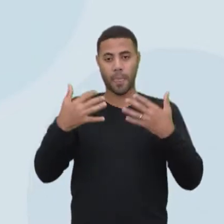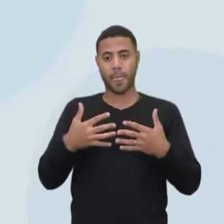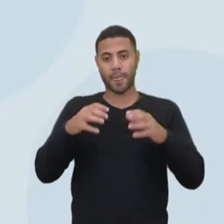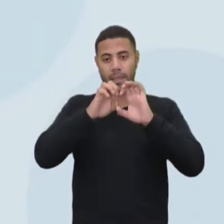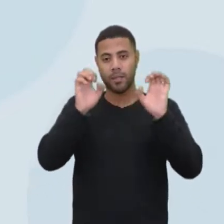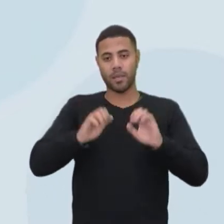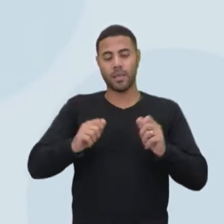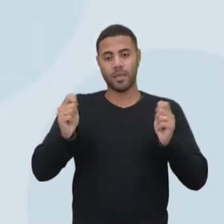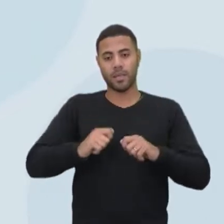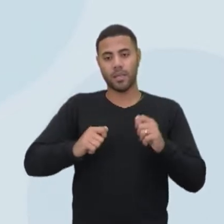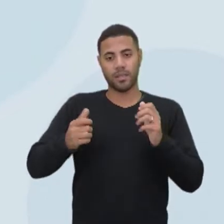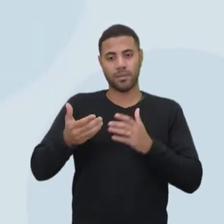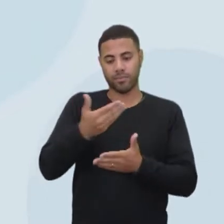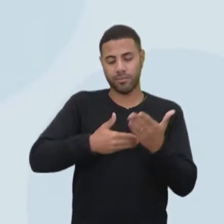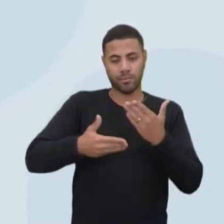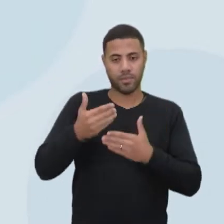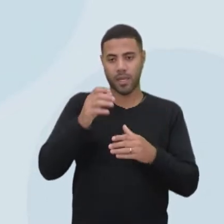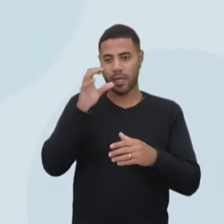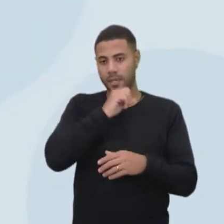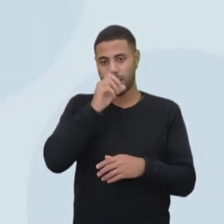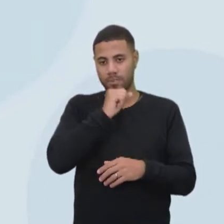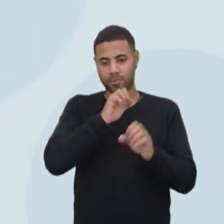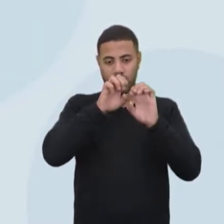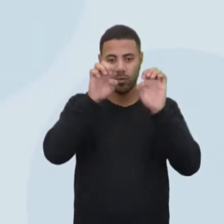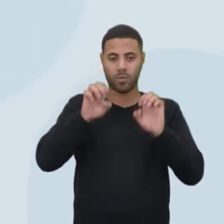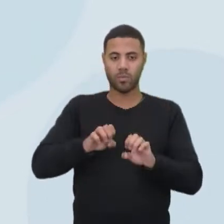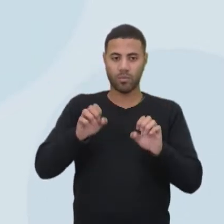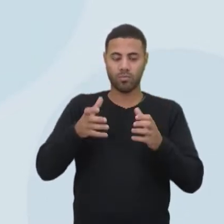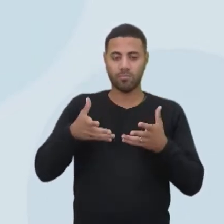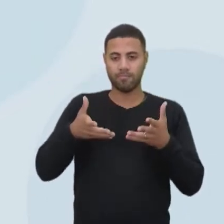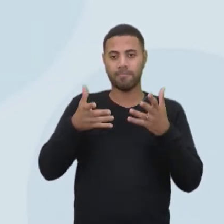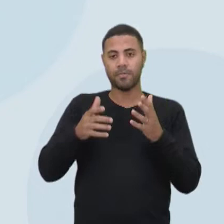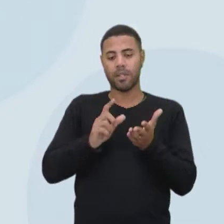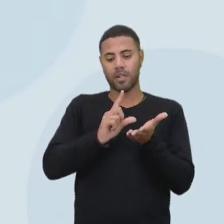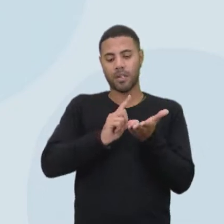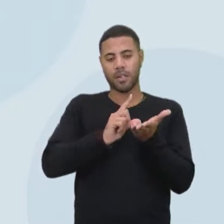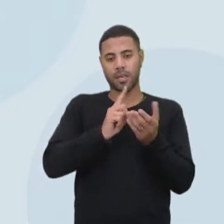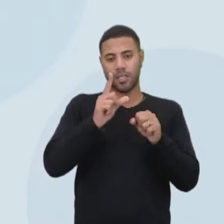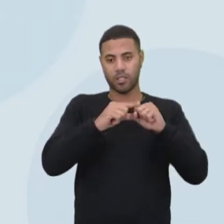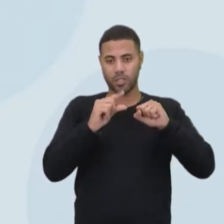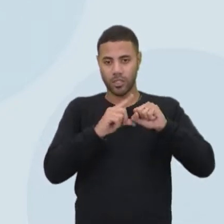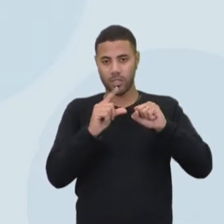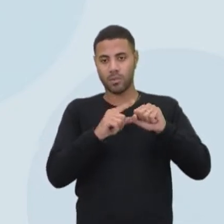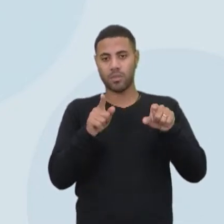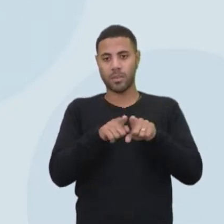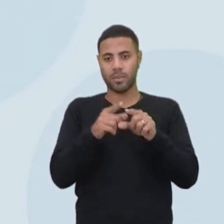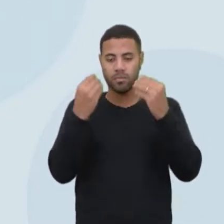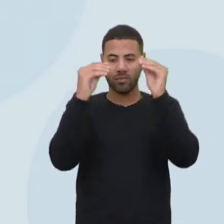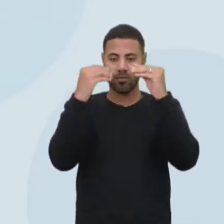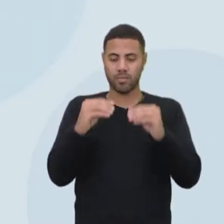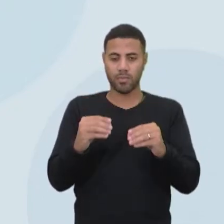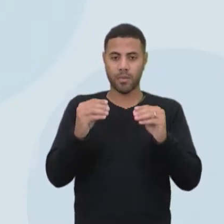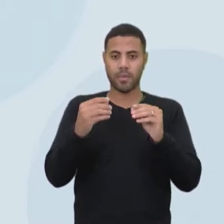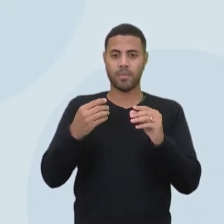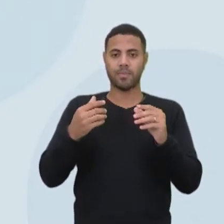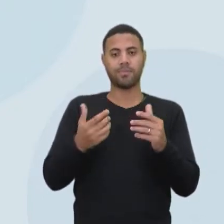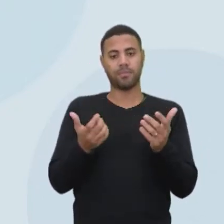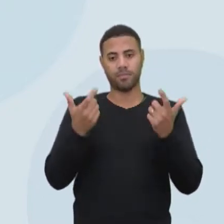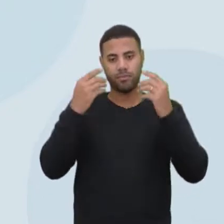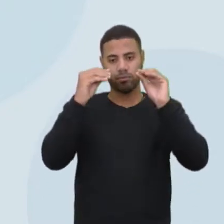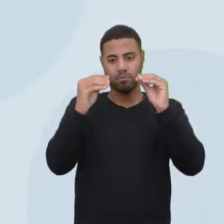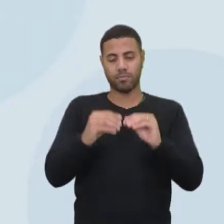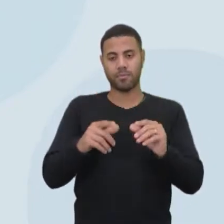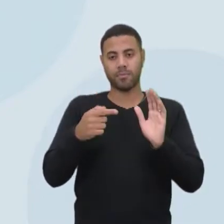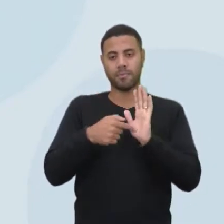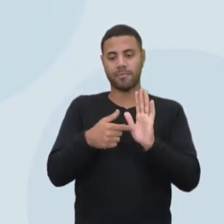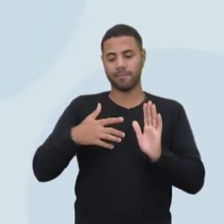atualização rápida a partir de acréscimos dos chamados artigos, postagens ou publicações. Estes são,